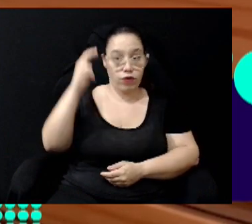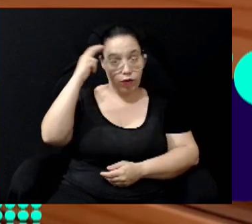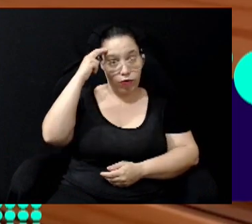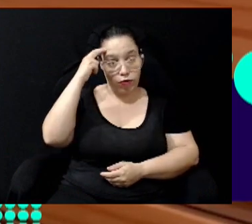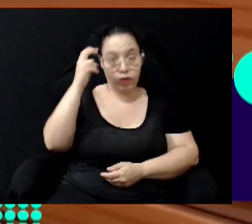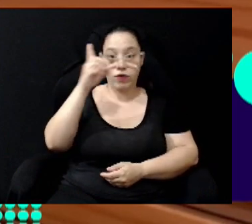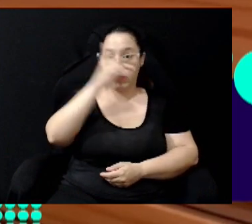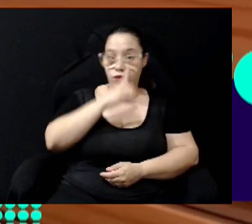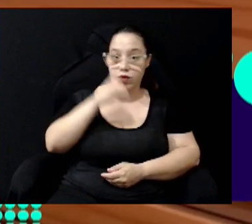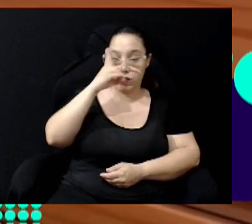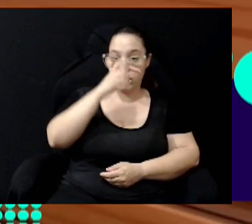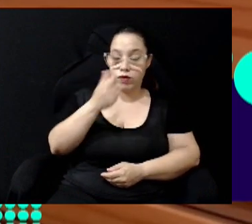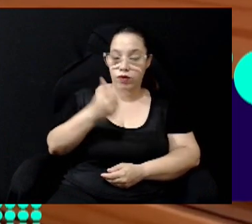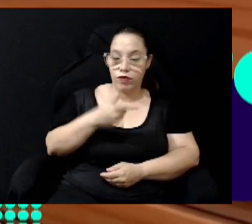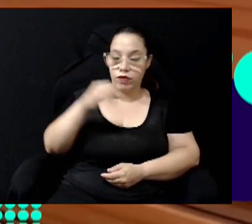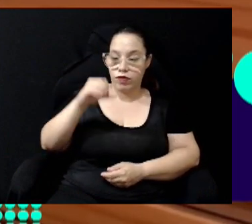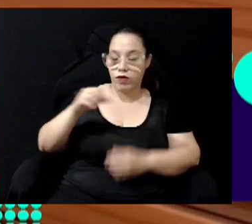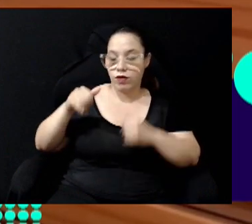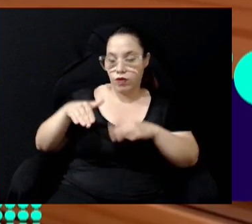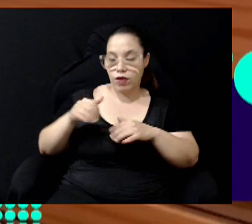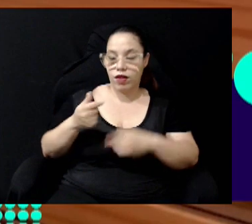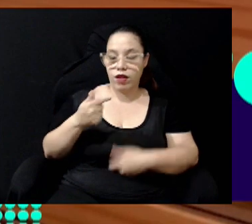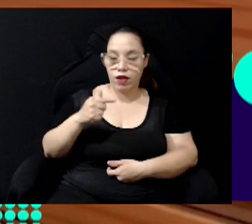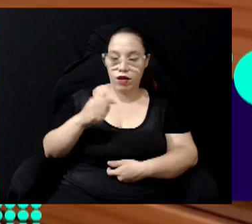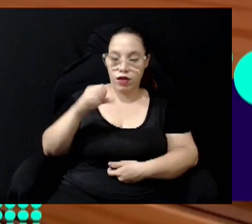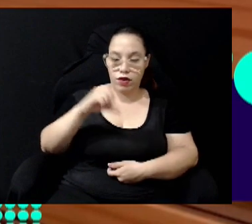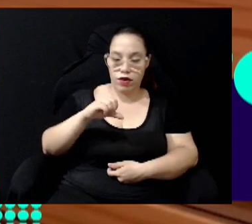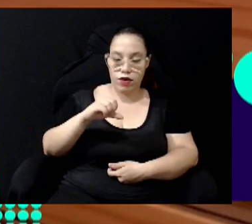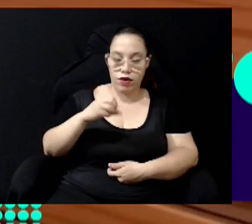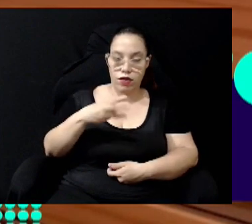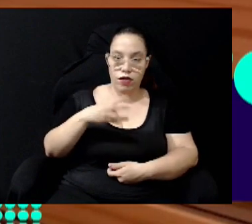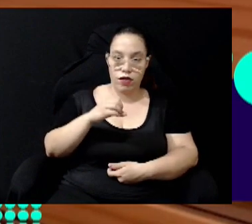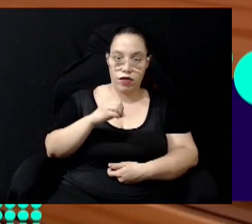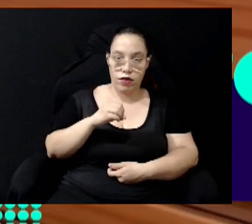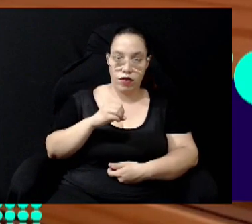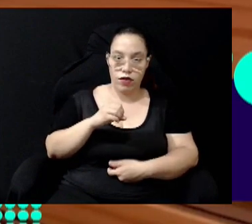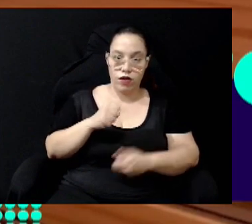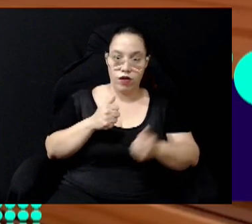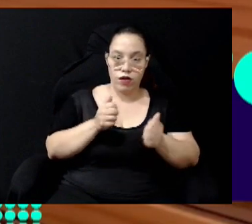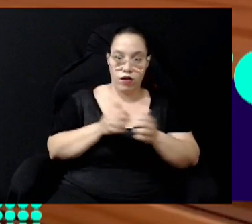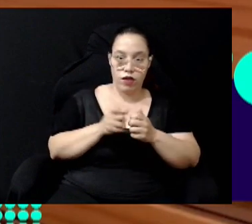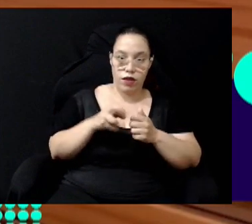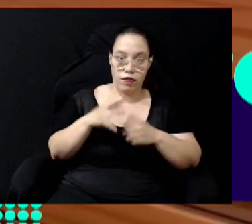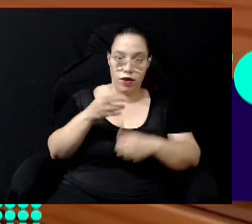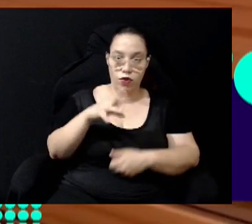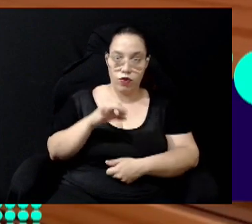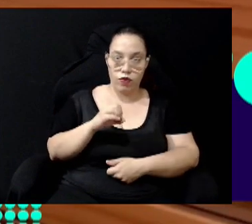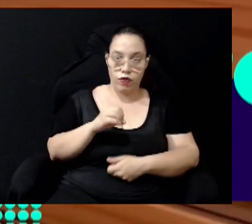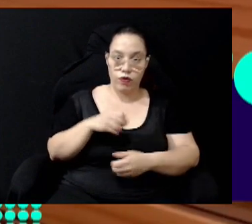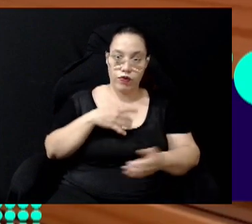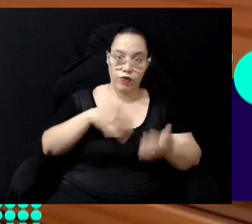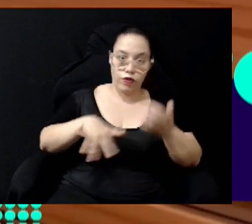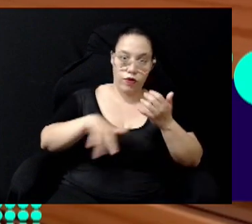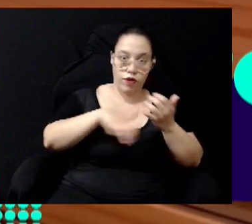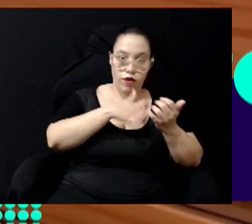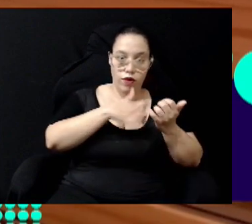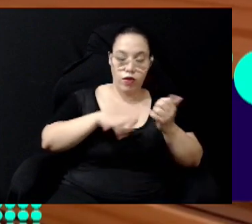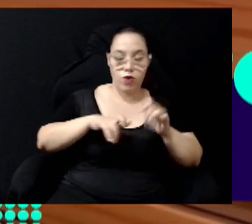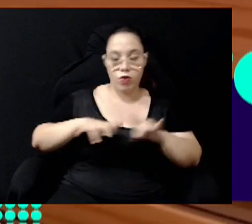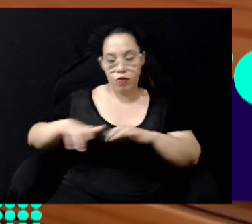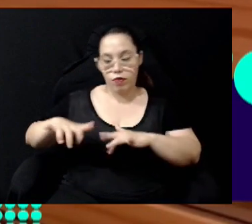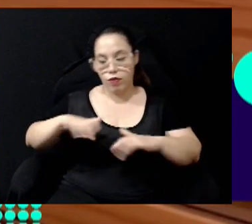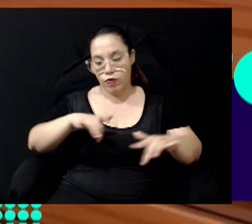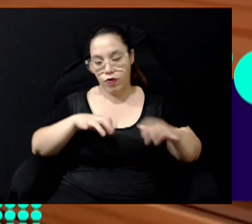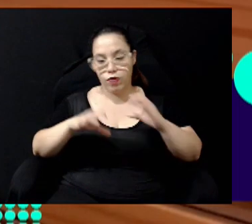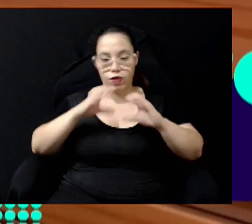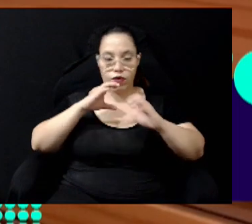às 19h30. Vou estar acompanhada do Camilo Carraro ao violão, Daniel Grangeve ao piano, as canções são